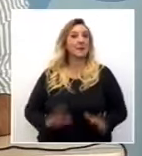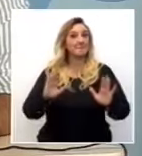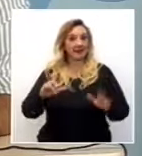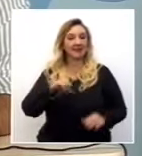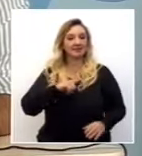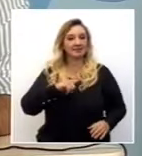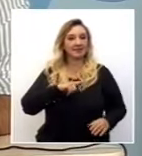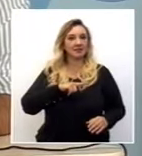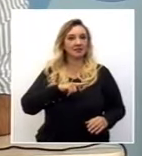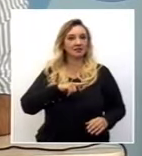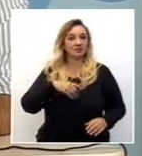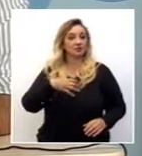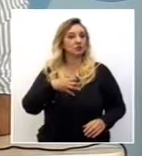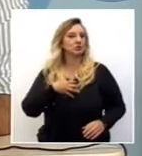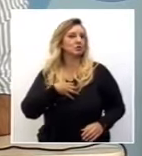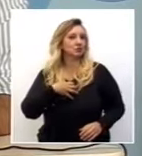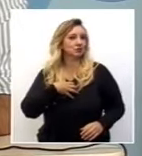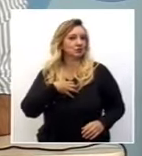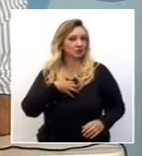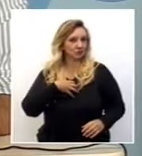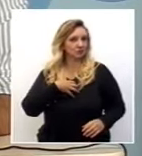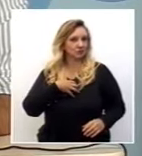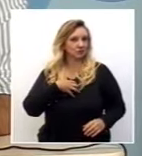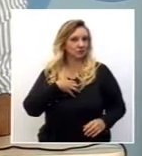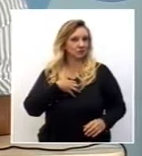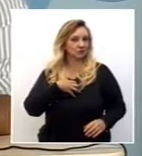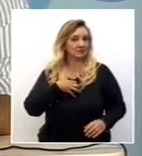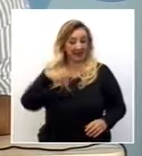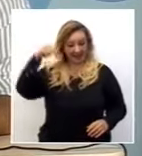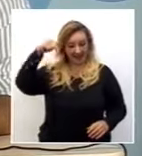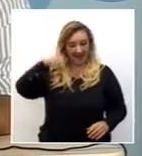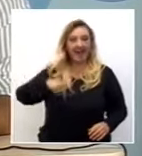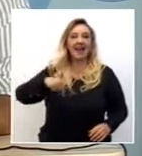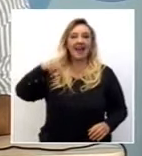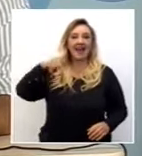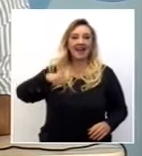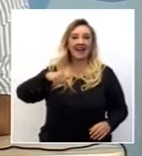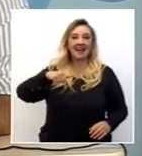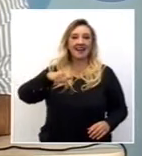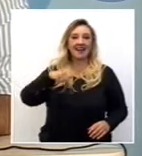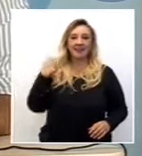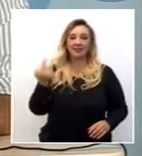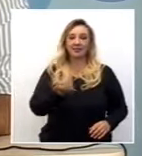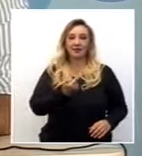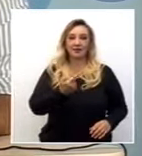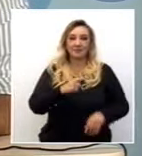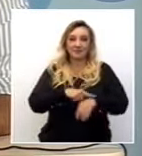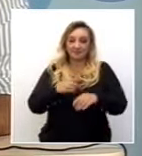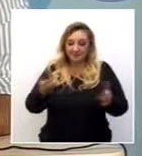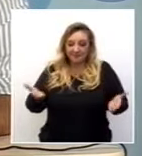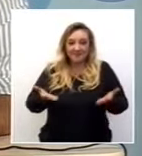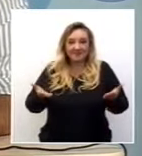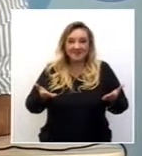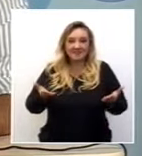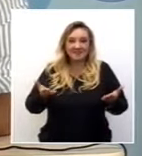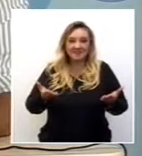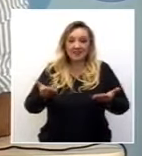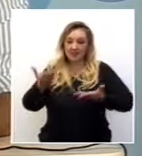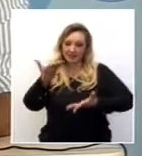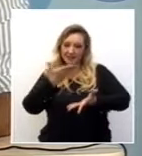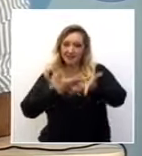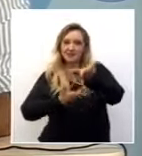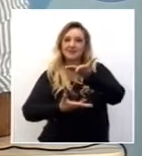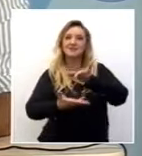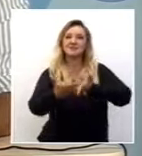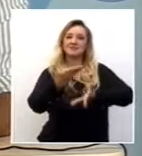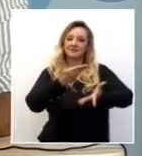existe um canal, existe um veículo. Né? E é aqui onde nós estamos nesse momento. O momento da troca